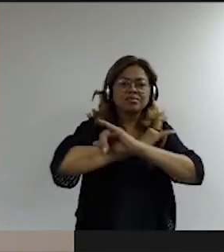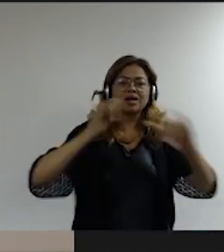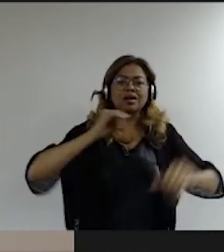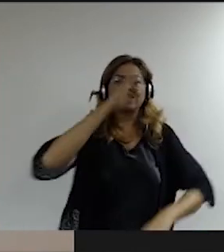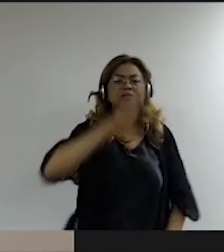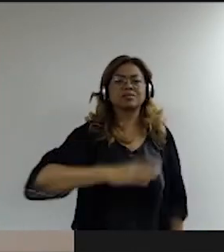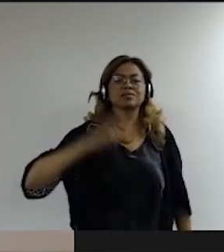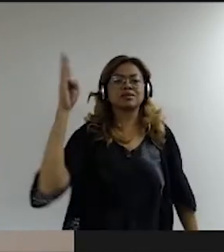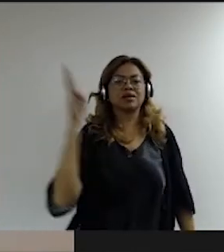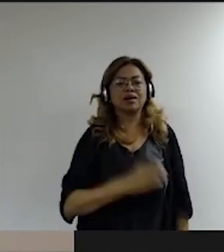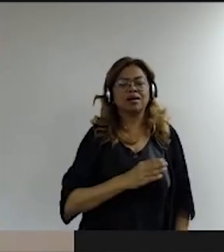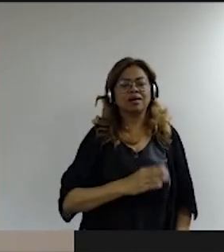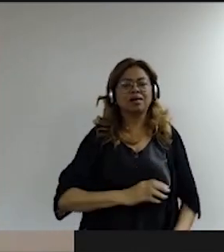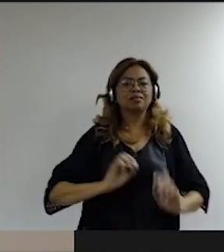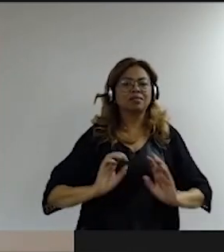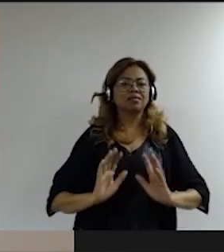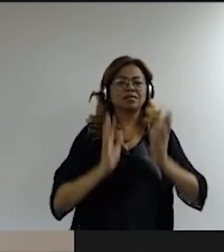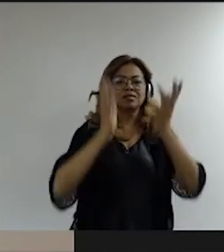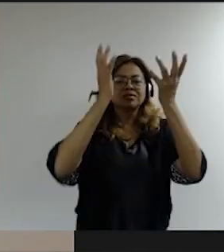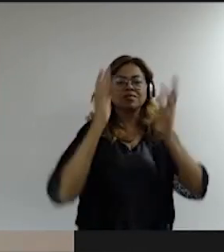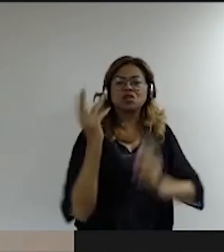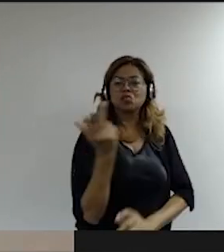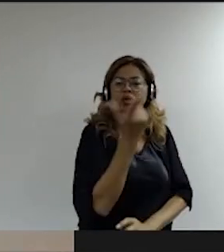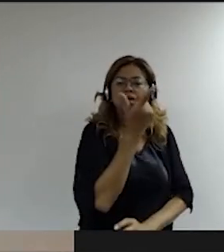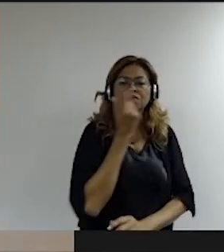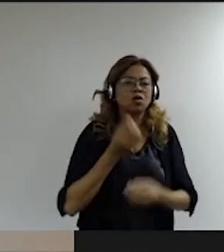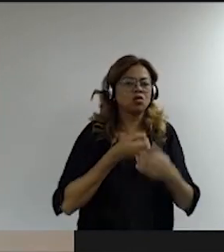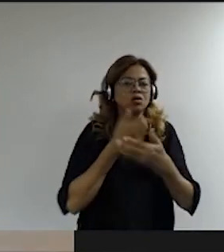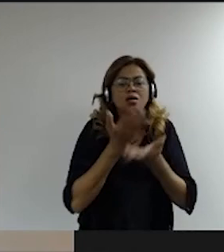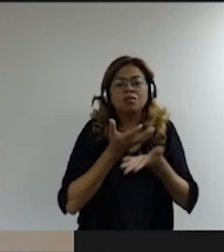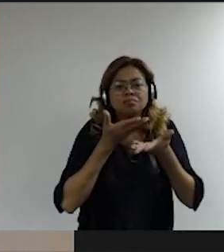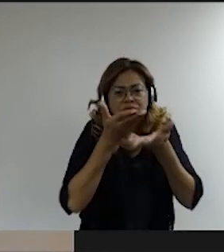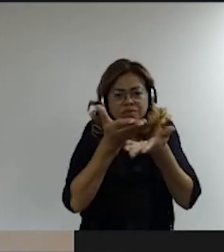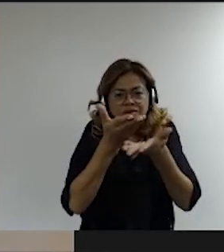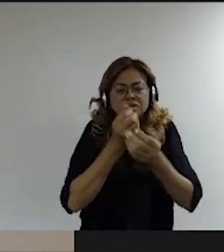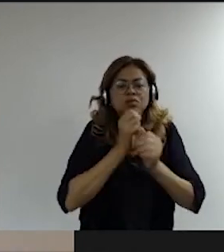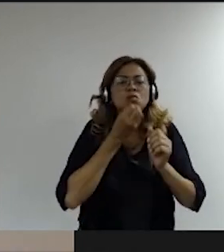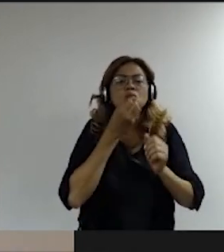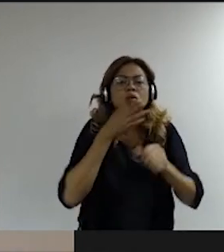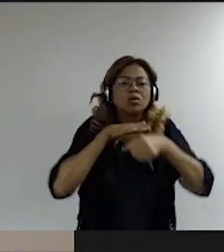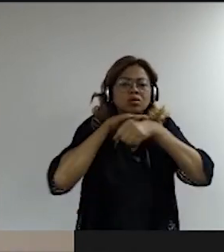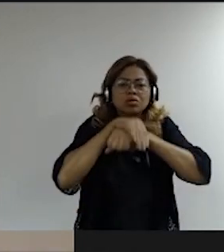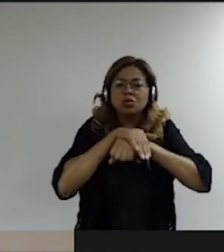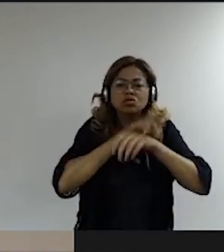evento maravilhoso e desejo uma boa noite, um grande final de semana a todos.